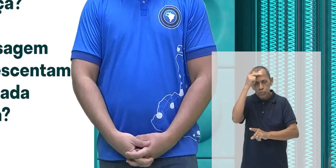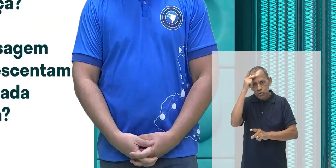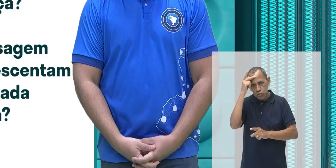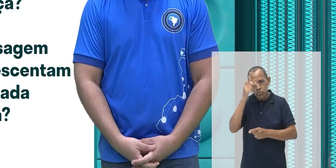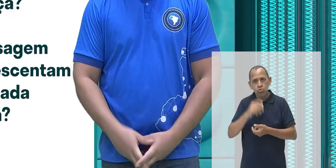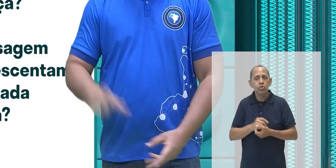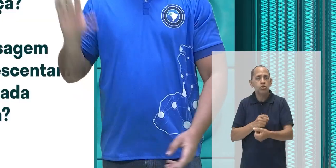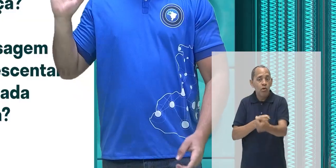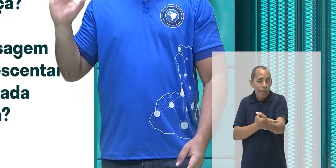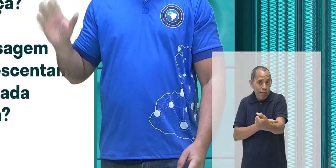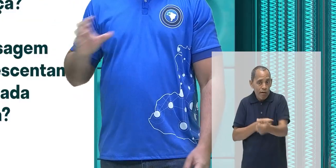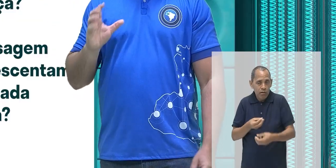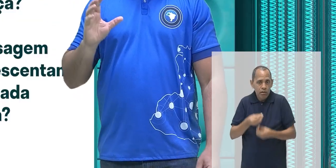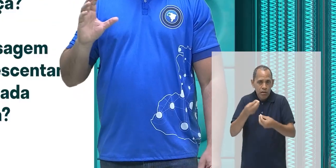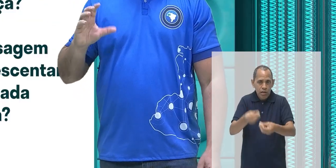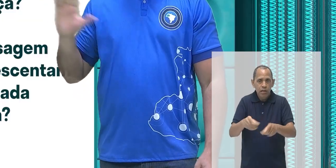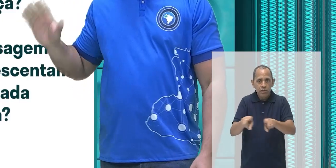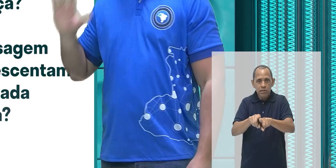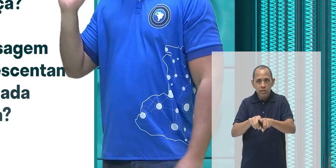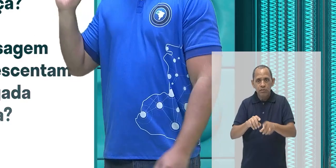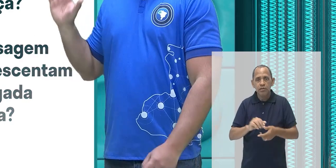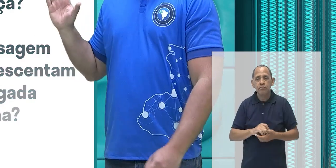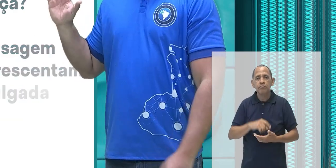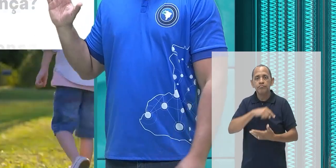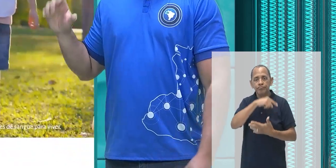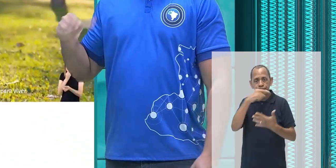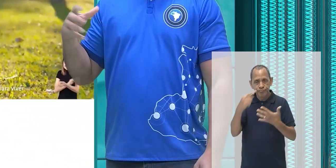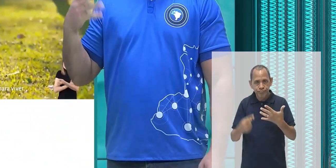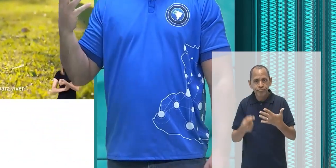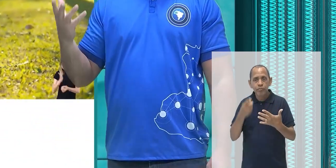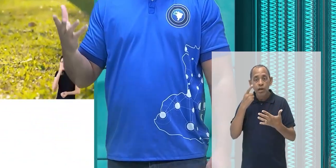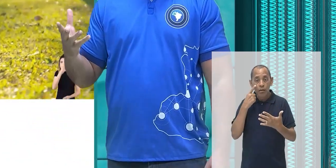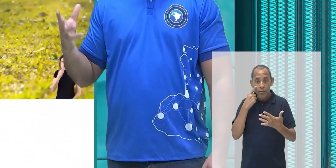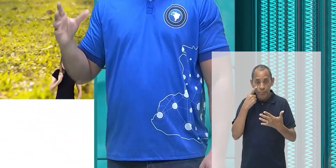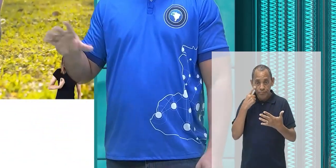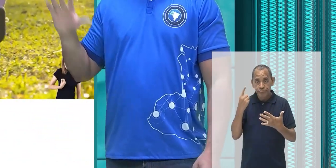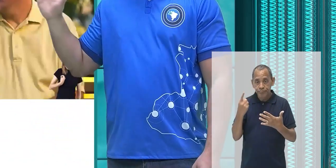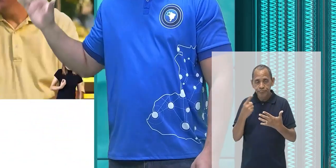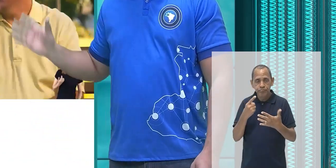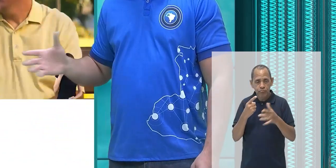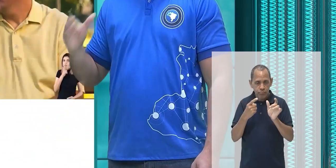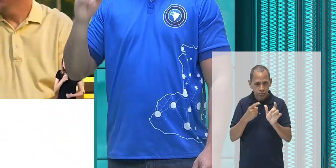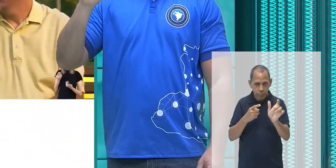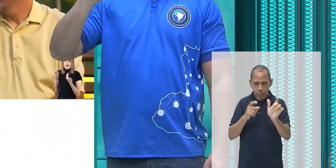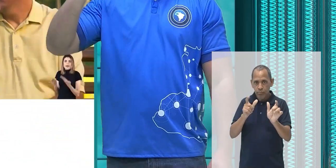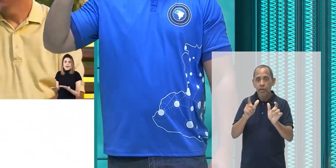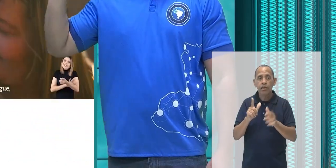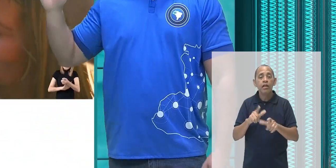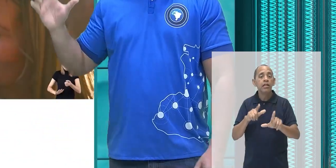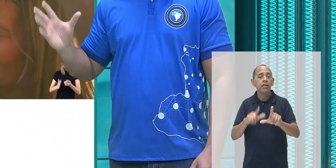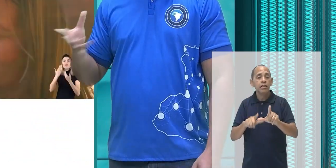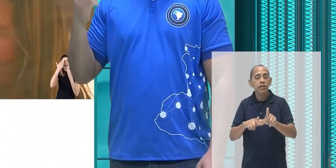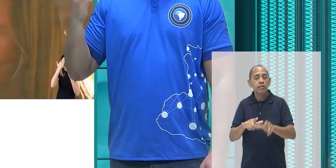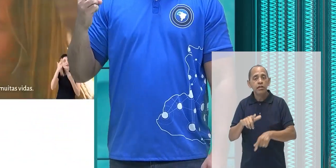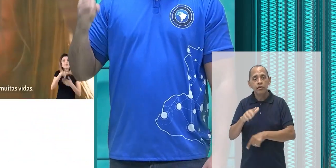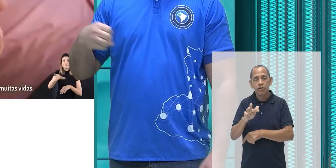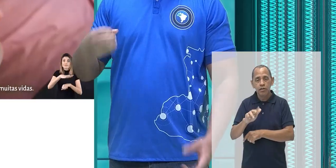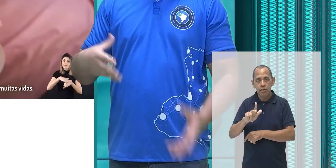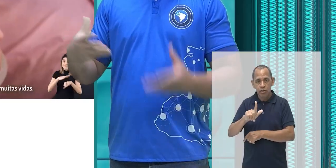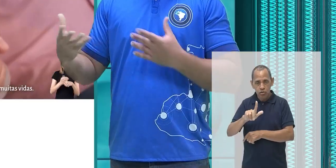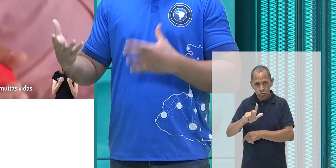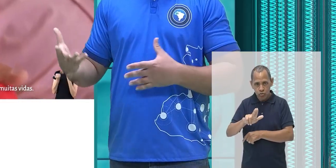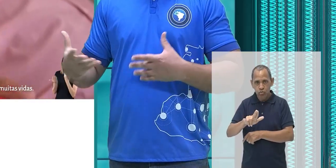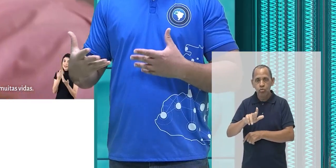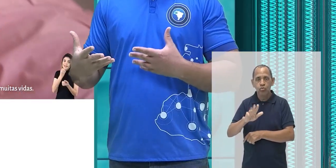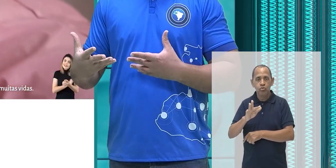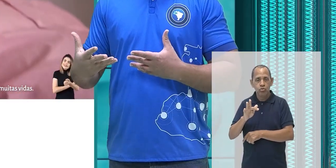sangue. Ok? Então, essas foram as letras flutuantes, as informações que nós temos no nosso texto, informações importantes que